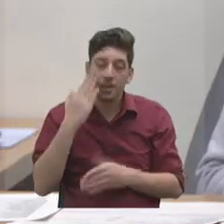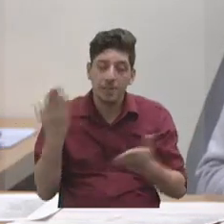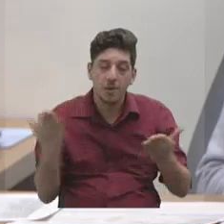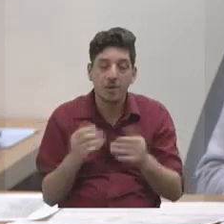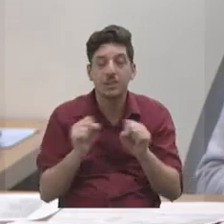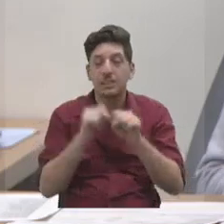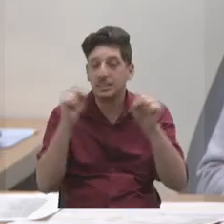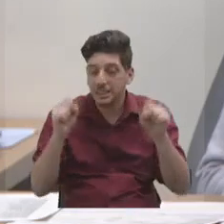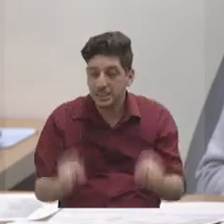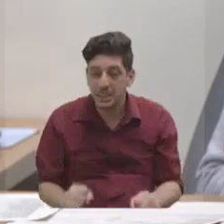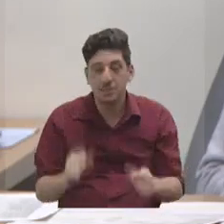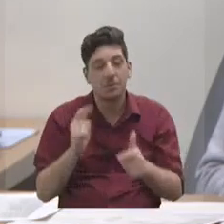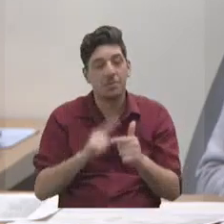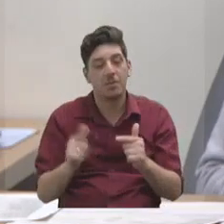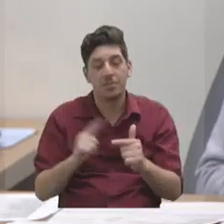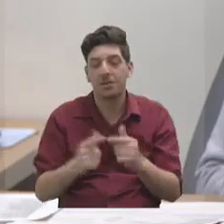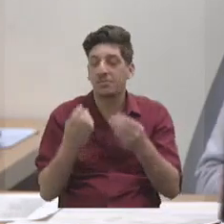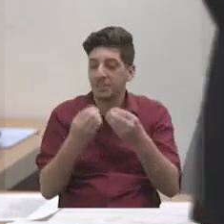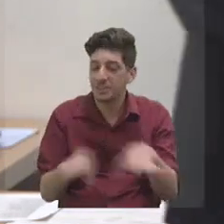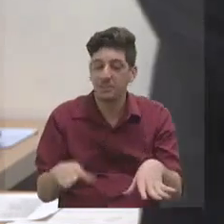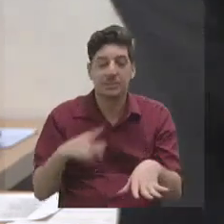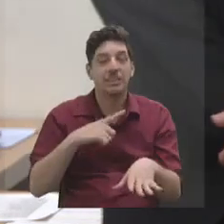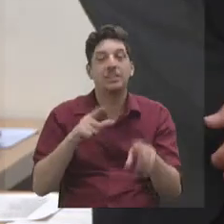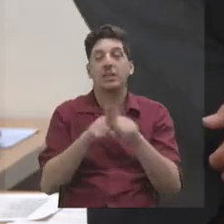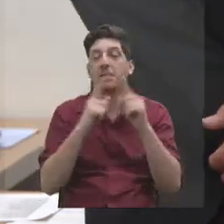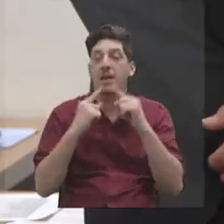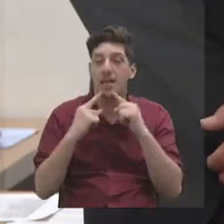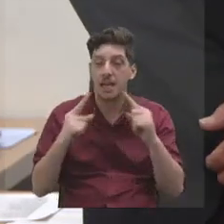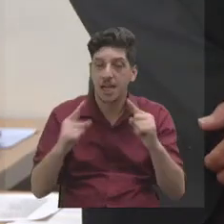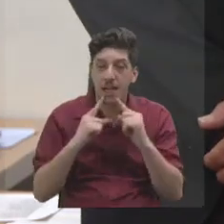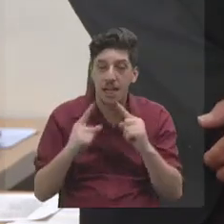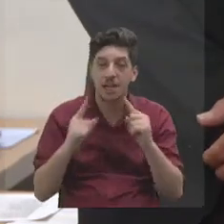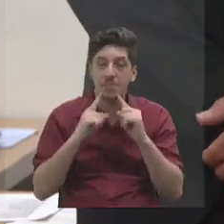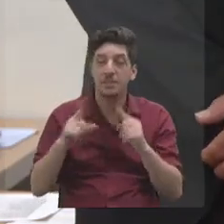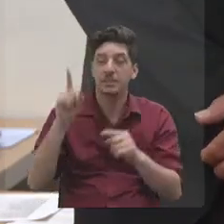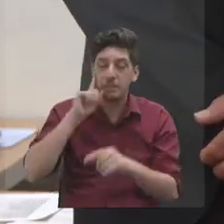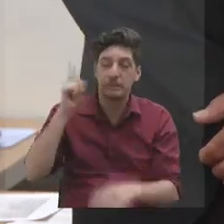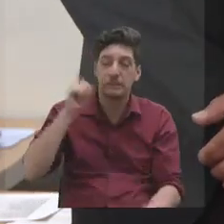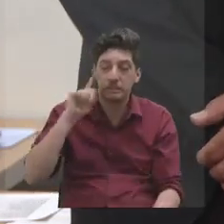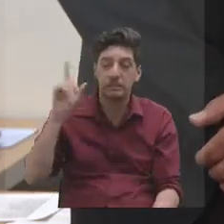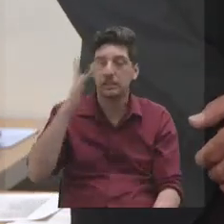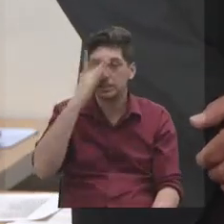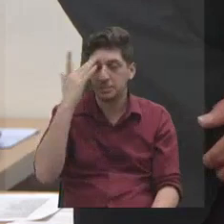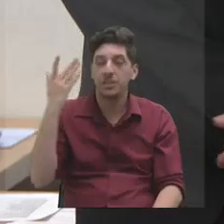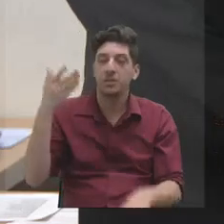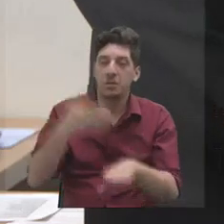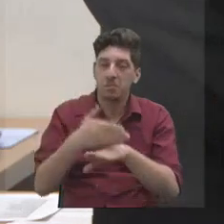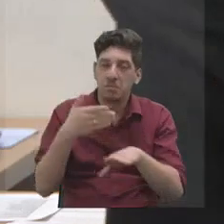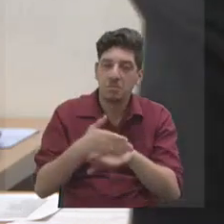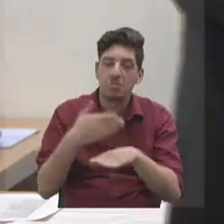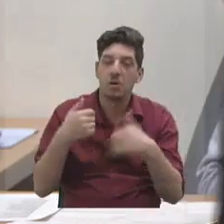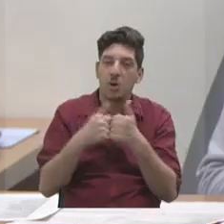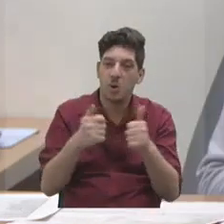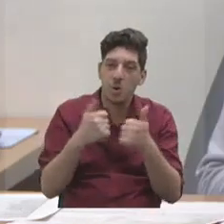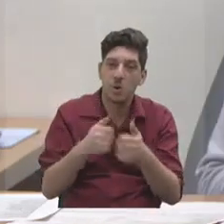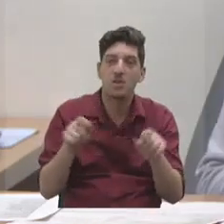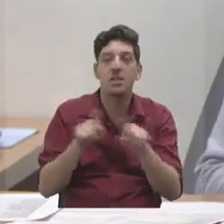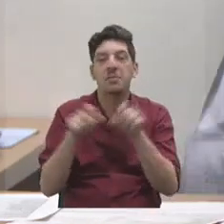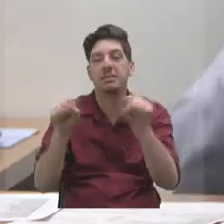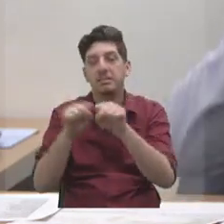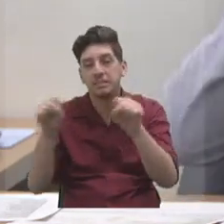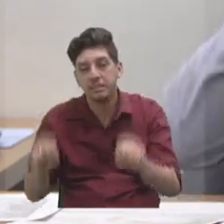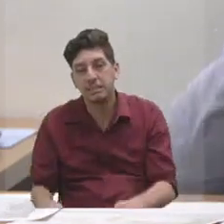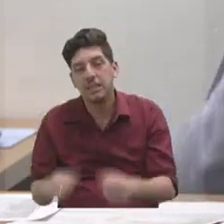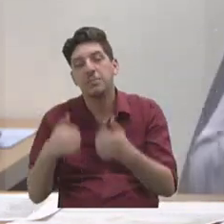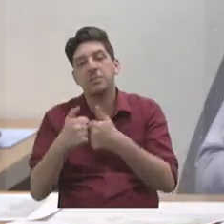precalizado a uma reclamação intensa Por parte dos usuários do sistema de transporte pela